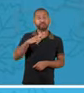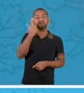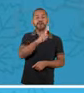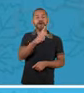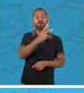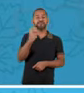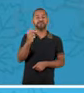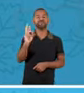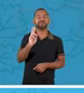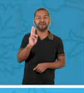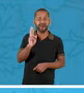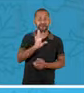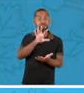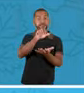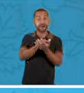R$200, fez matrícula